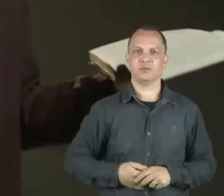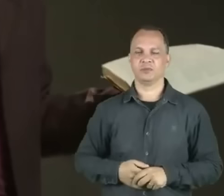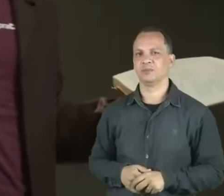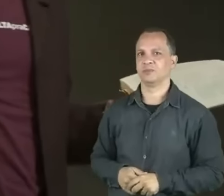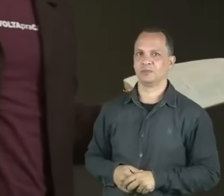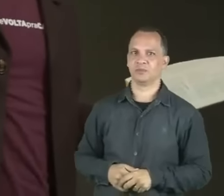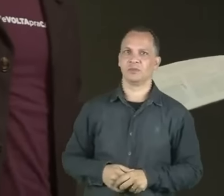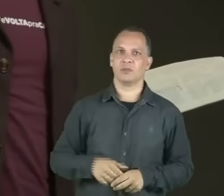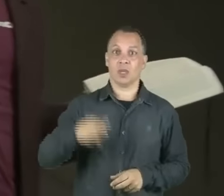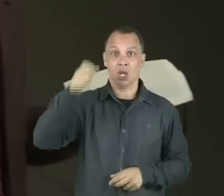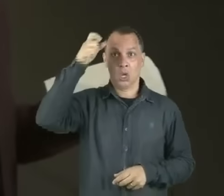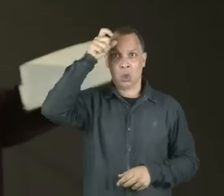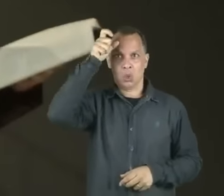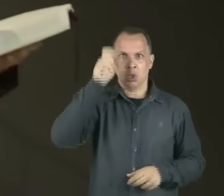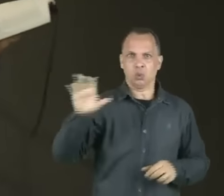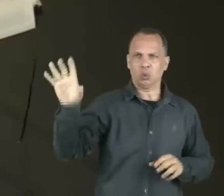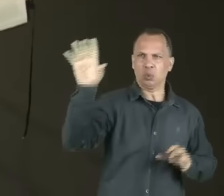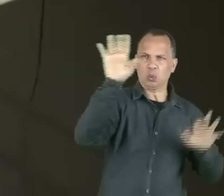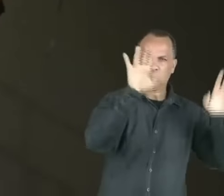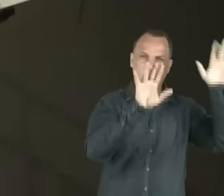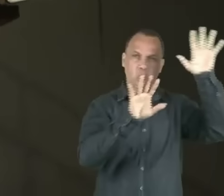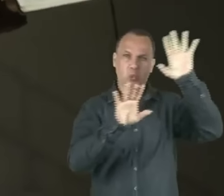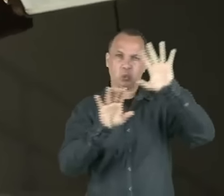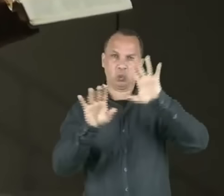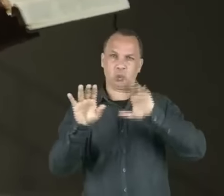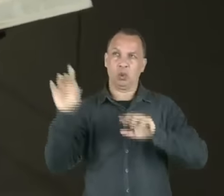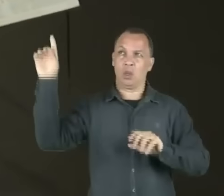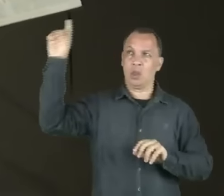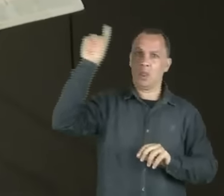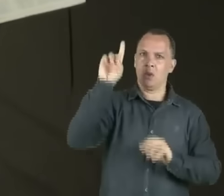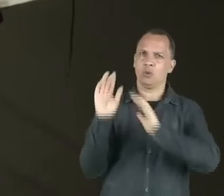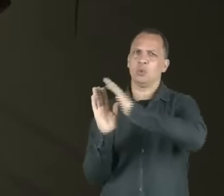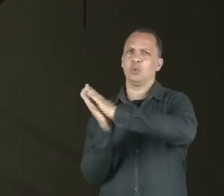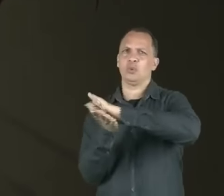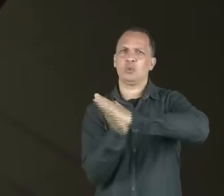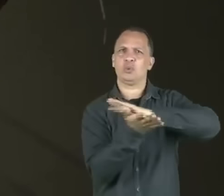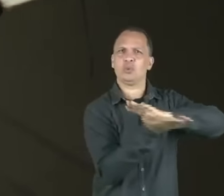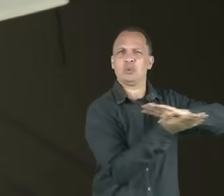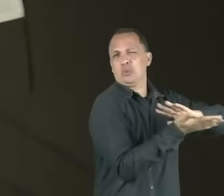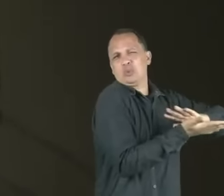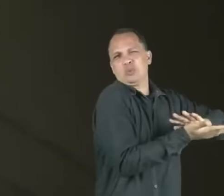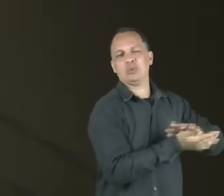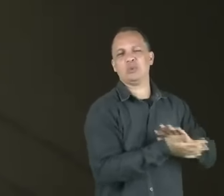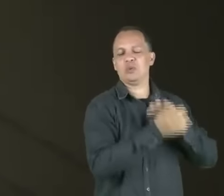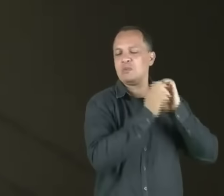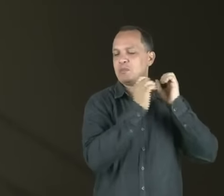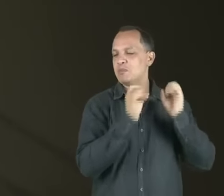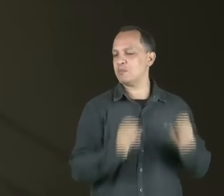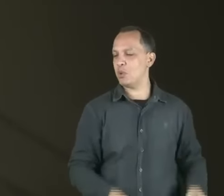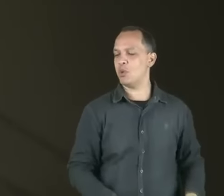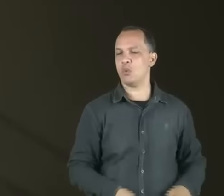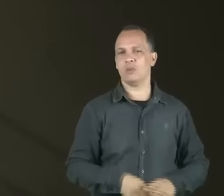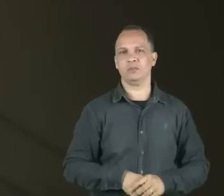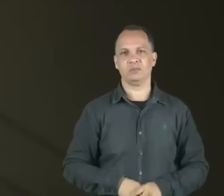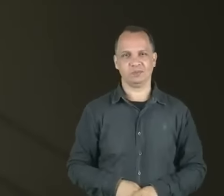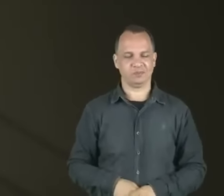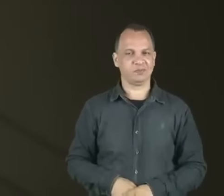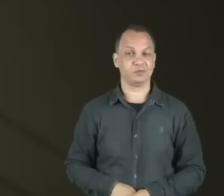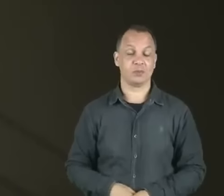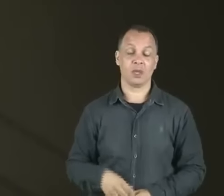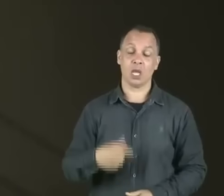são aqui é uma dimensão desse mundo uma dimensão do mundo de Deus Onde nós estamos